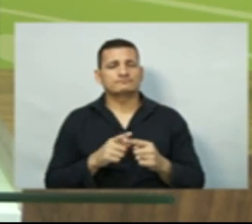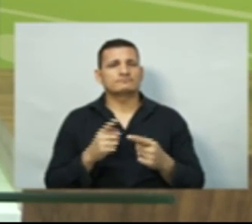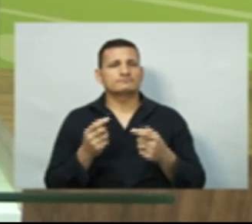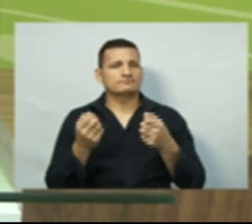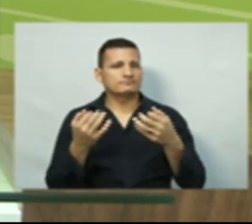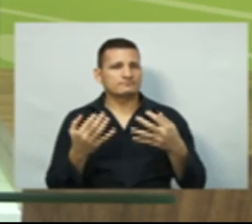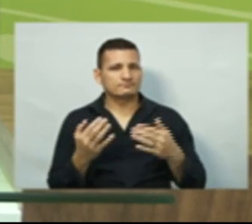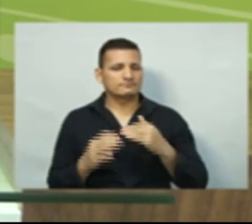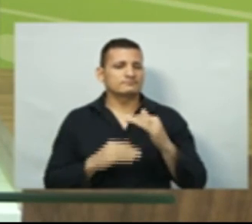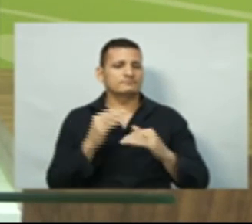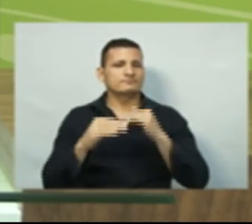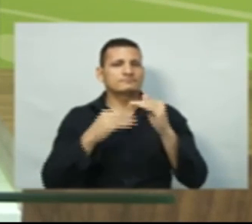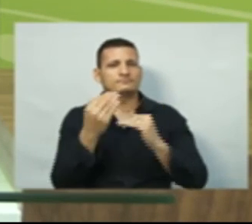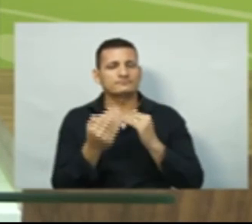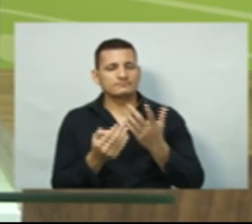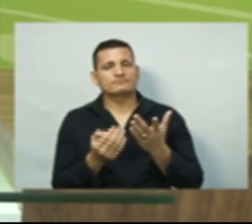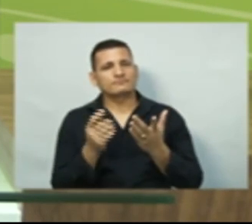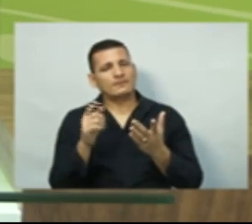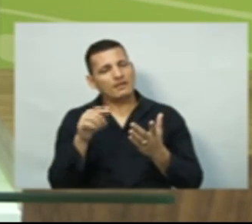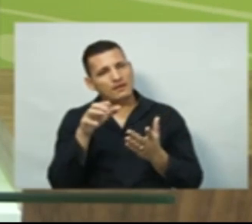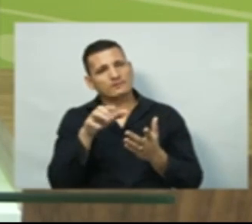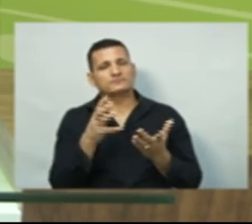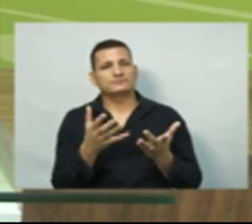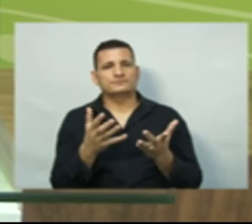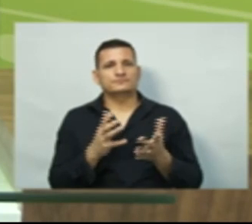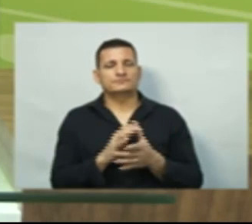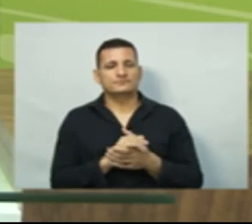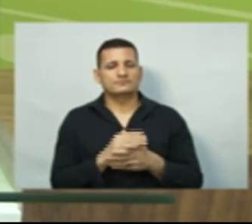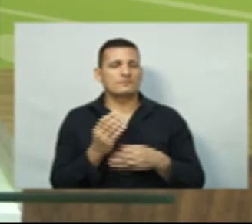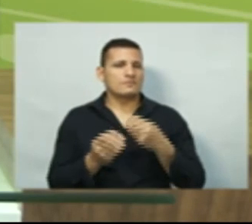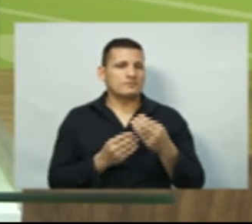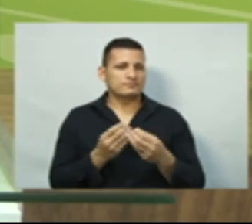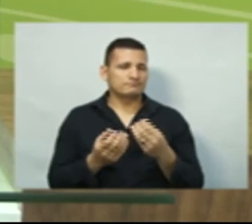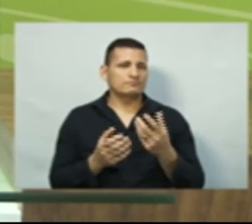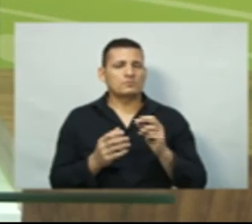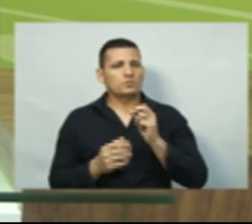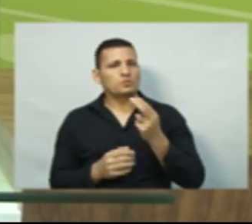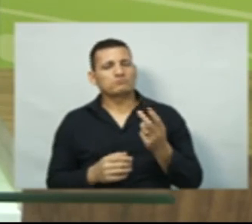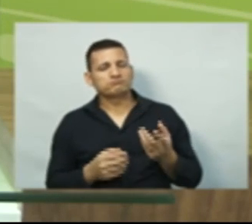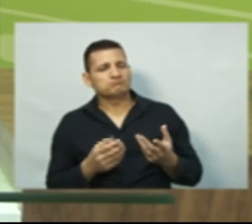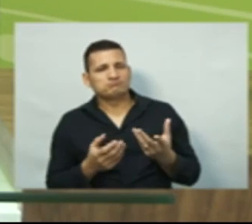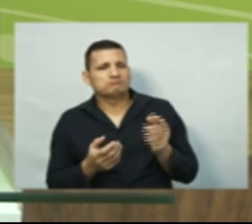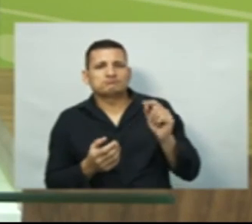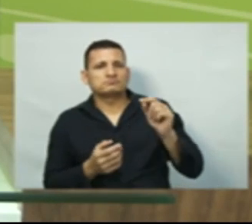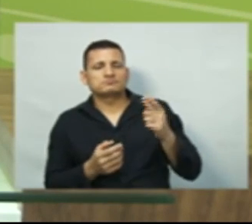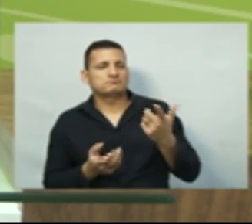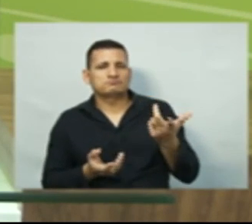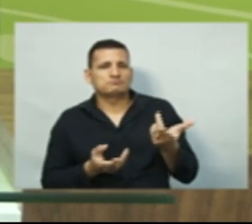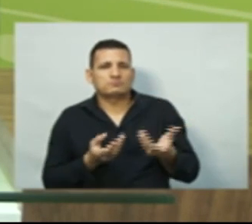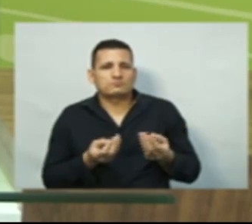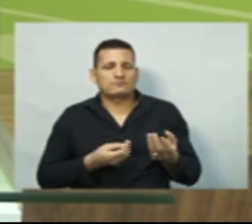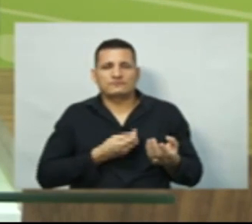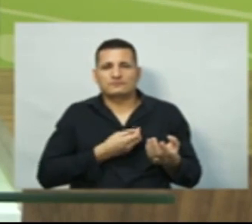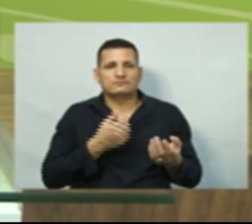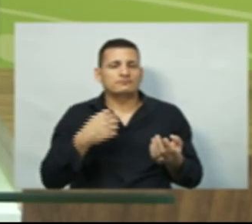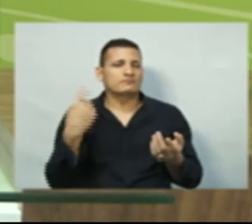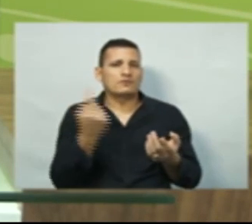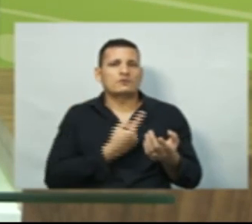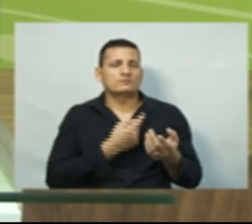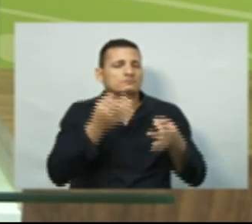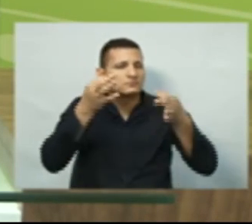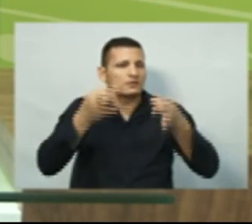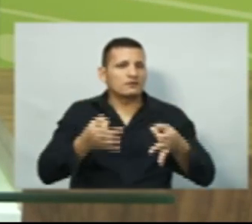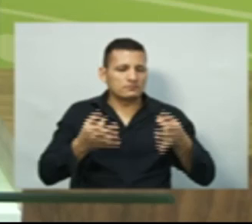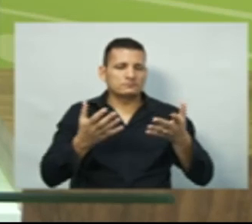de desenvolvimento, a gente fala disso mesmo. Que condições de vida que seriam ideal para que a gente pudesse